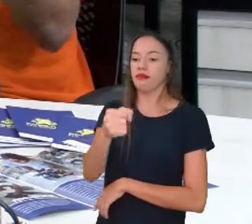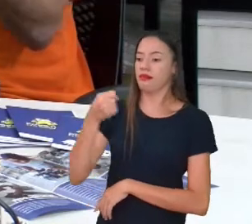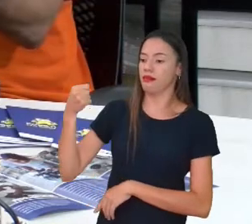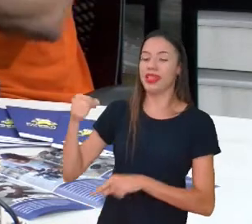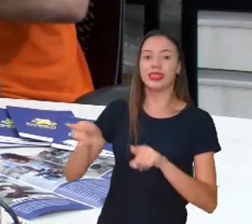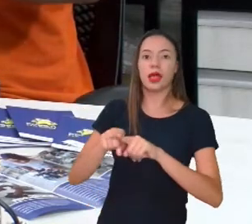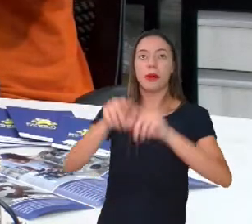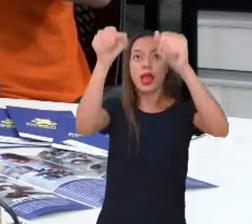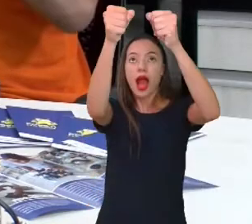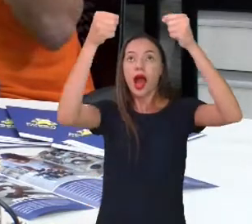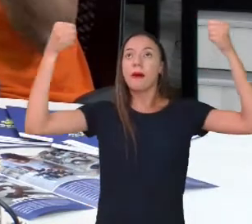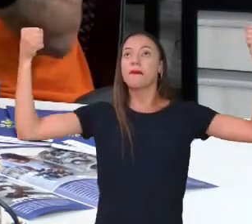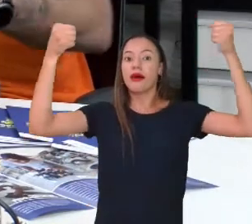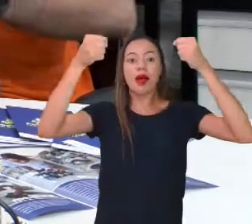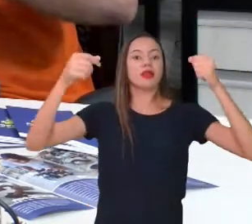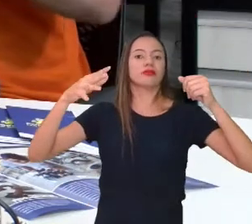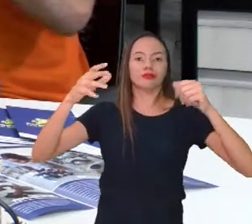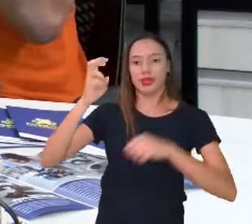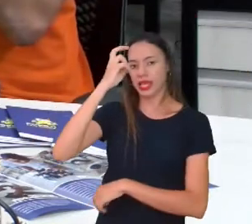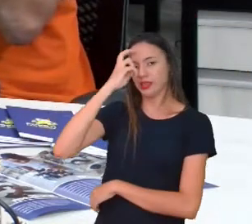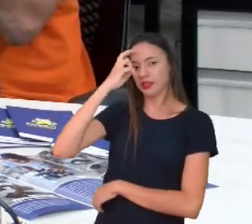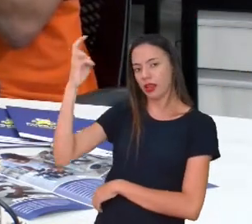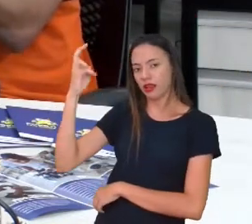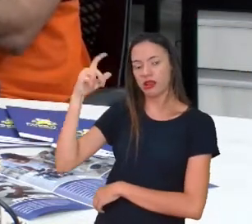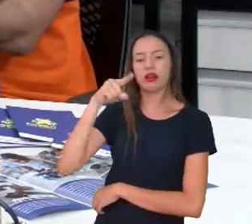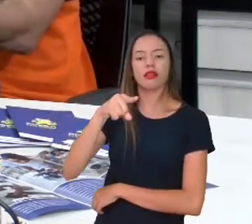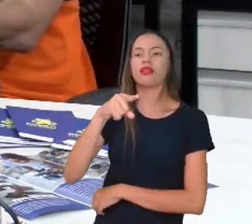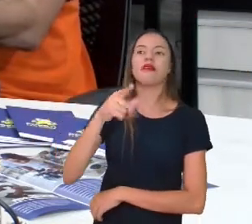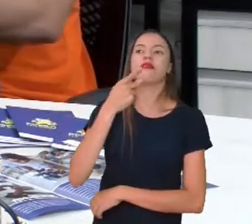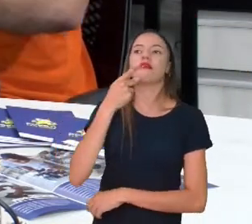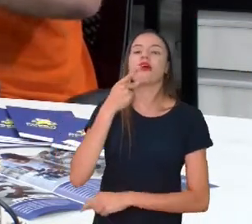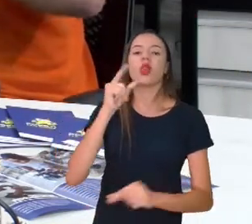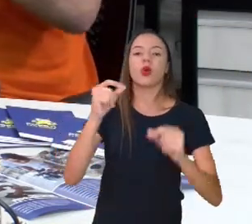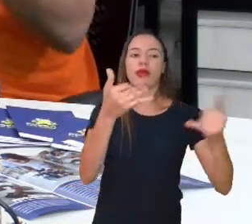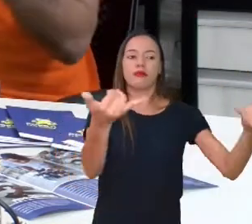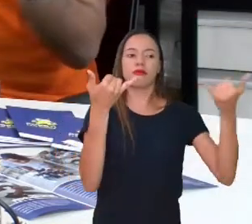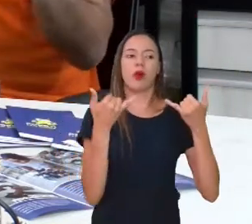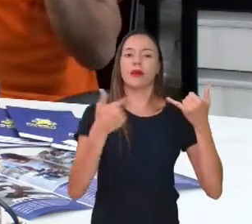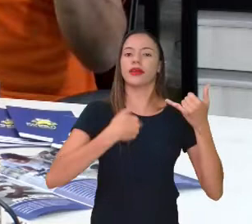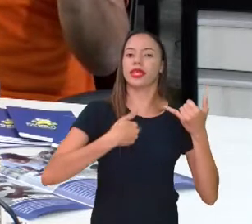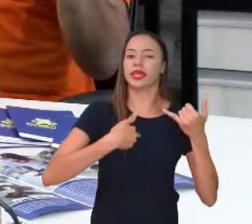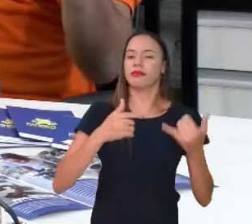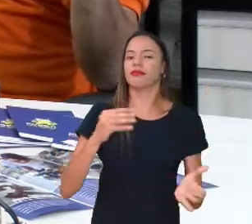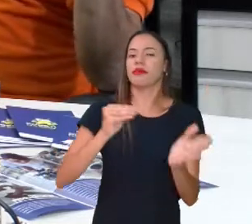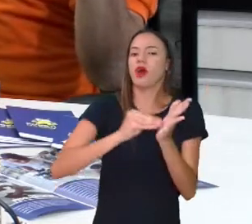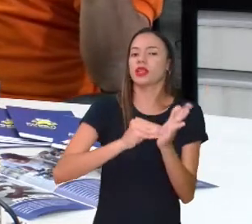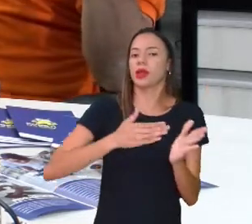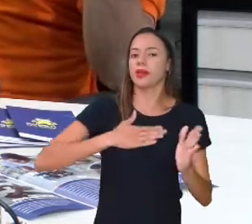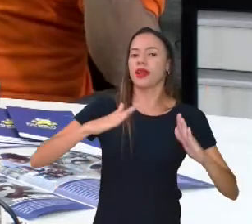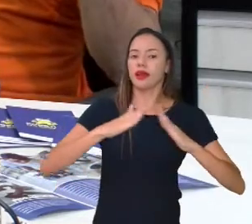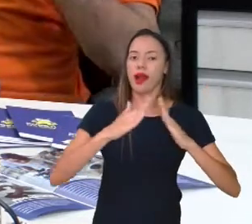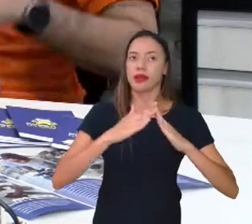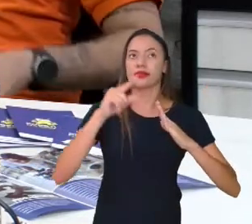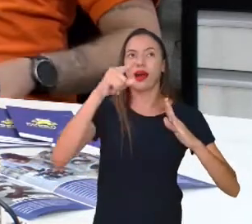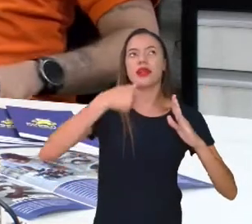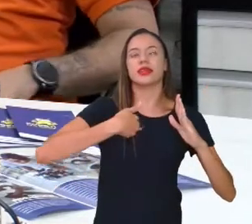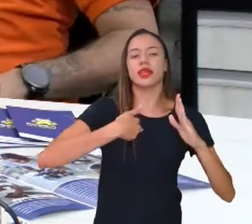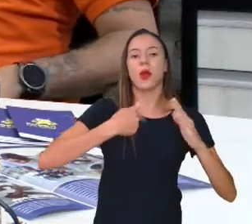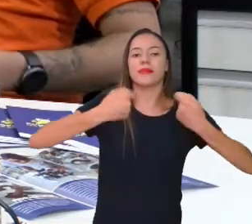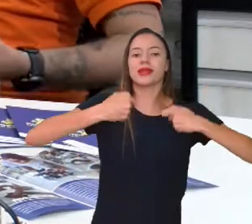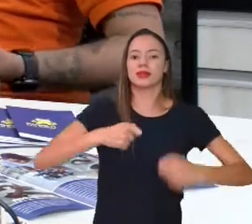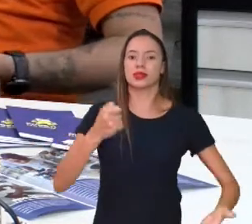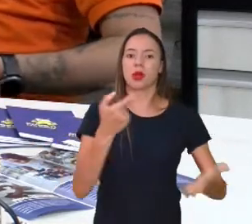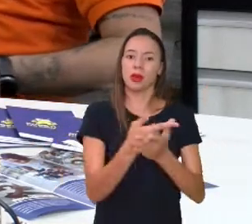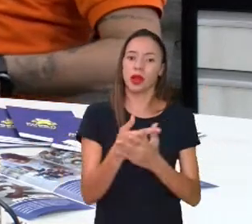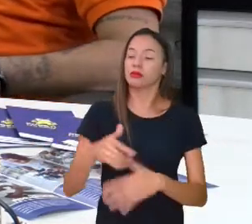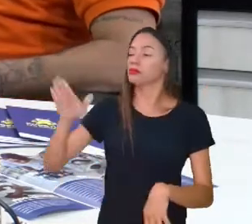essa contabilidade do que está faltando e do que é que você precisa na sua casa. Então, o robozinho que faz a limpeza da casa também é